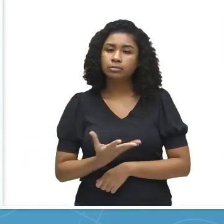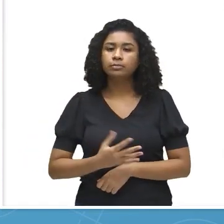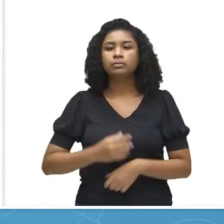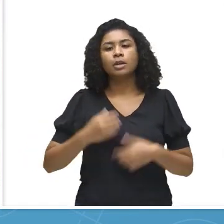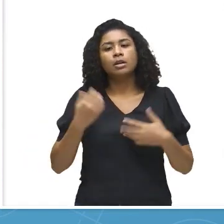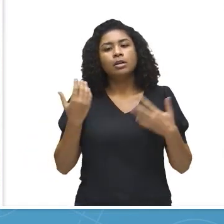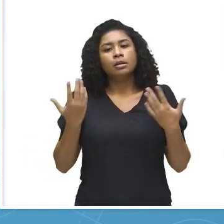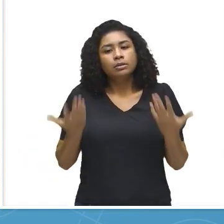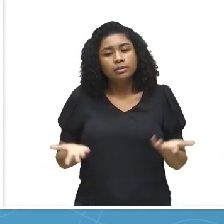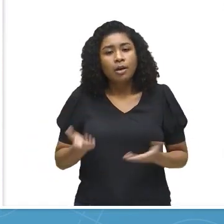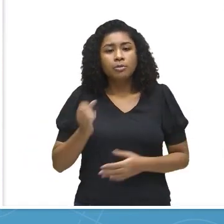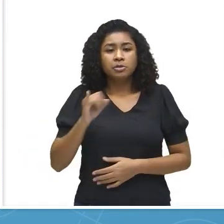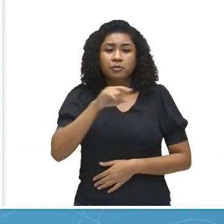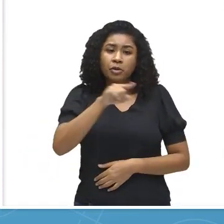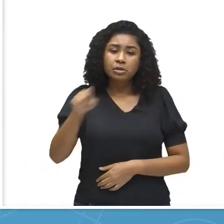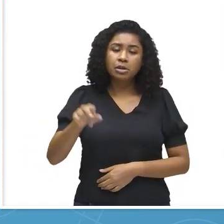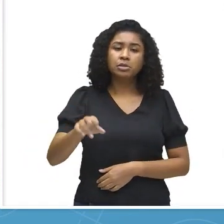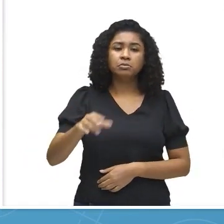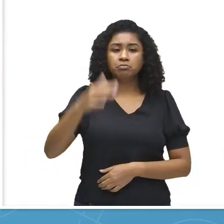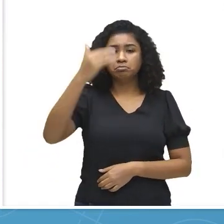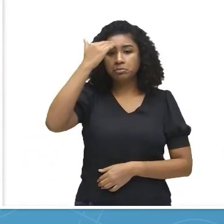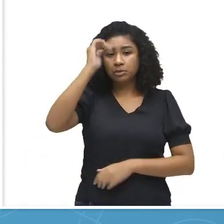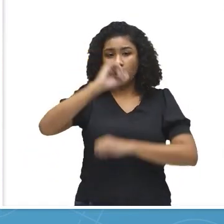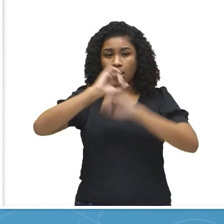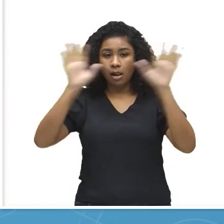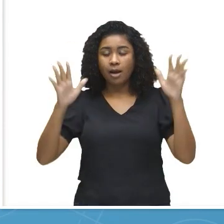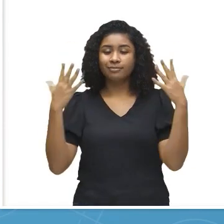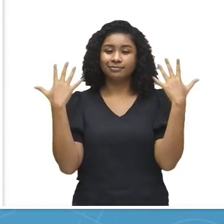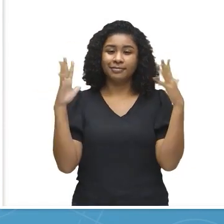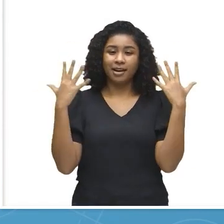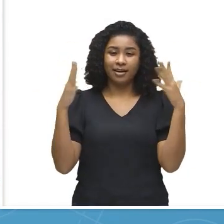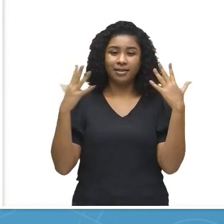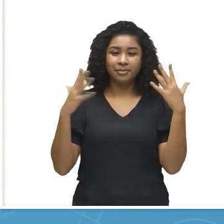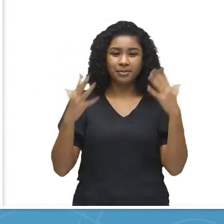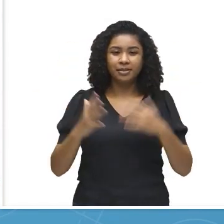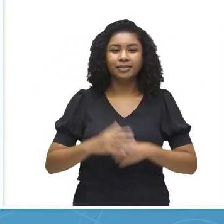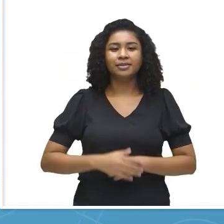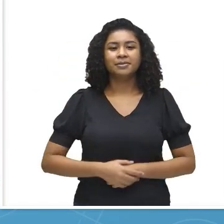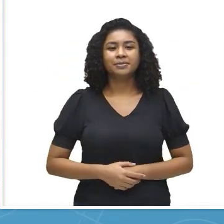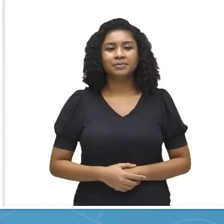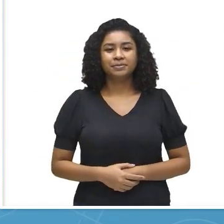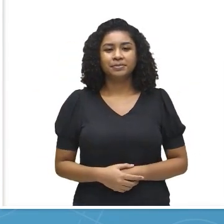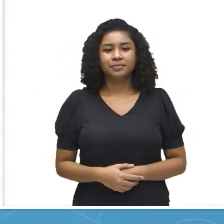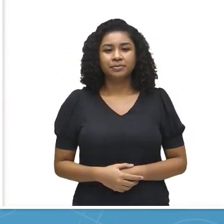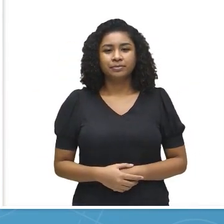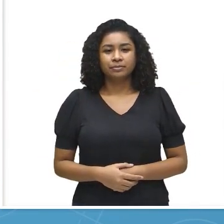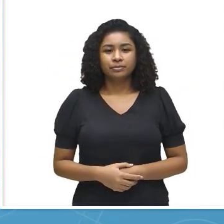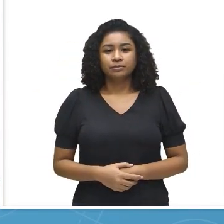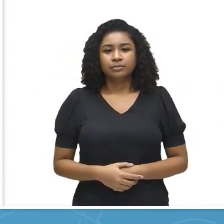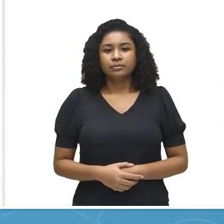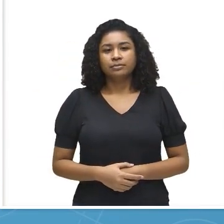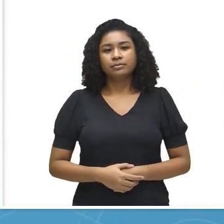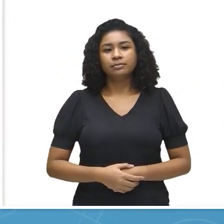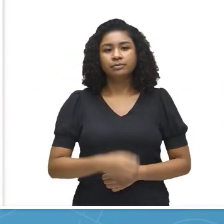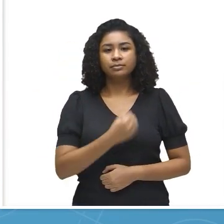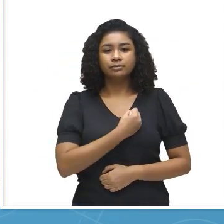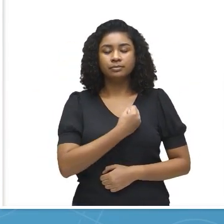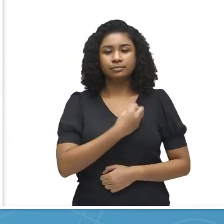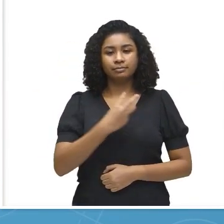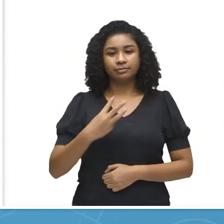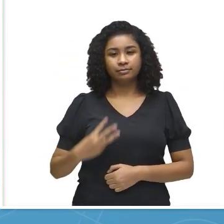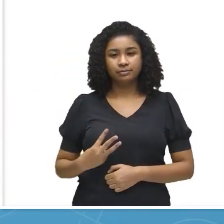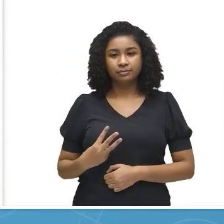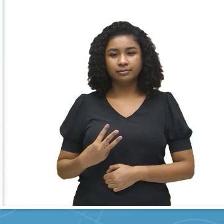questão, meus parabéns. Agora a gente vai para a próxima questão e fazer uma nova reflexão. Vamos lá, gente? Questão 3 na tela.